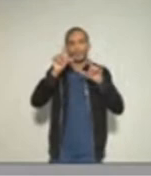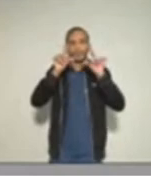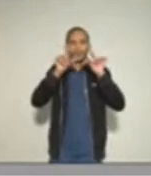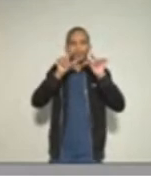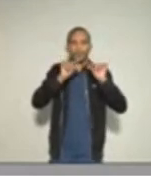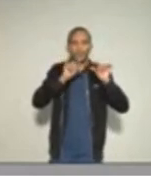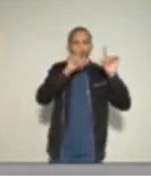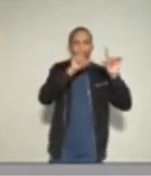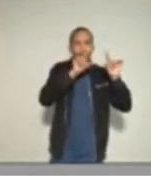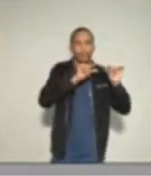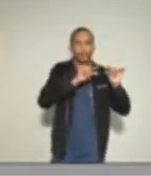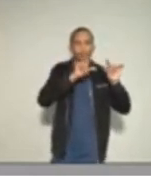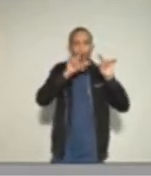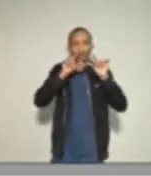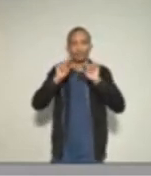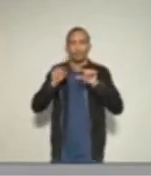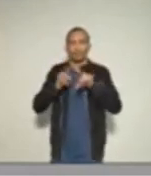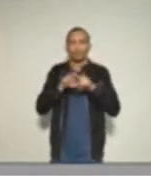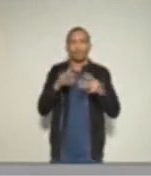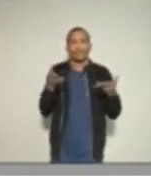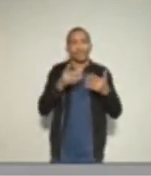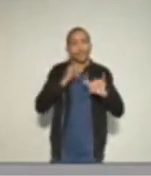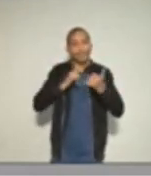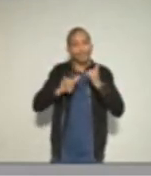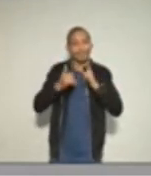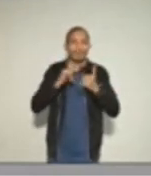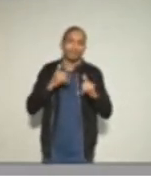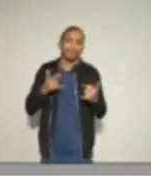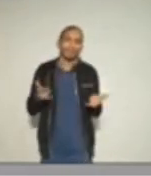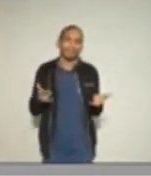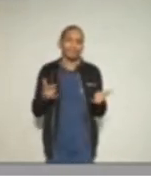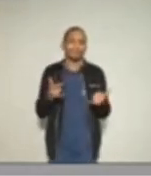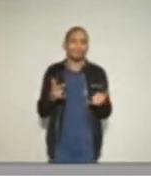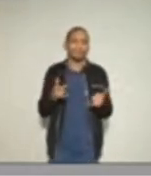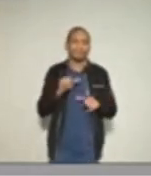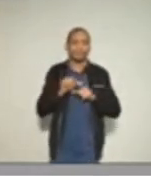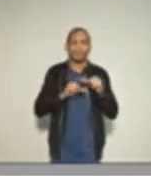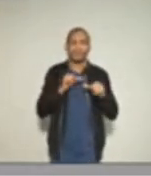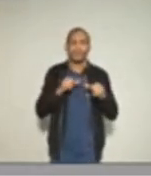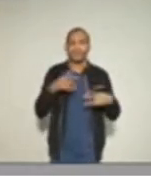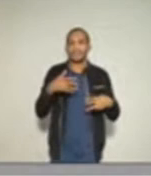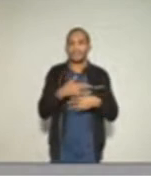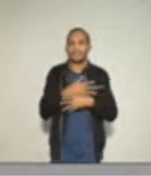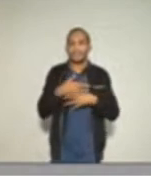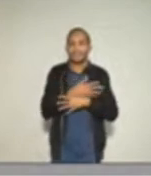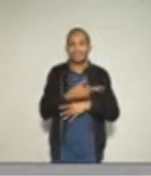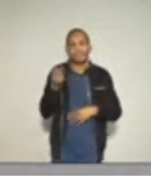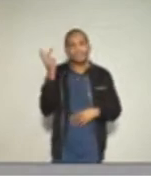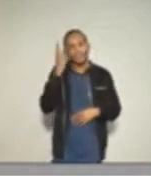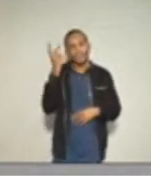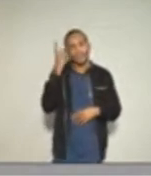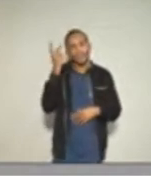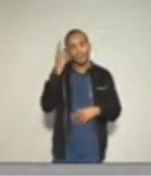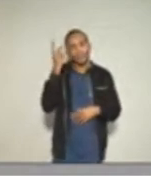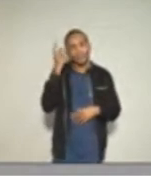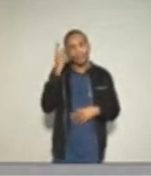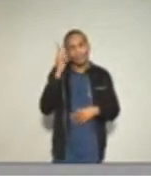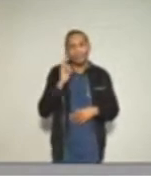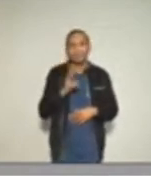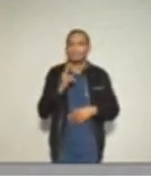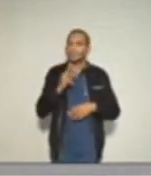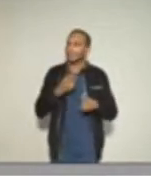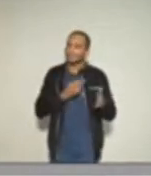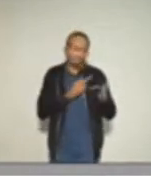veículos elétricos, a bateria. Ou seja, a cidade de São Paulo, sempre na